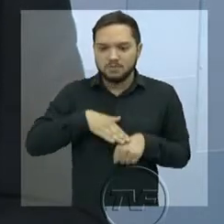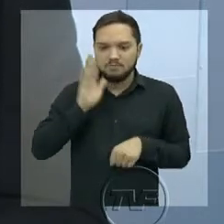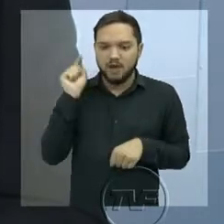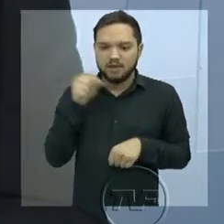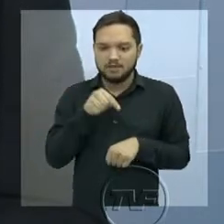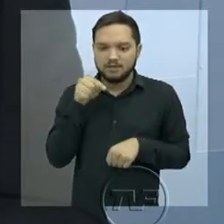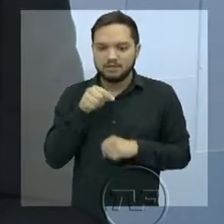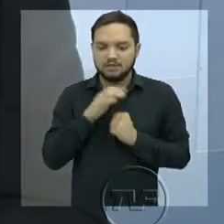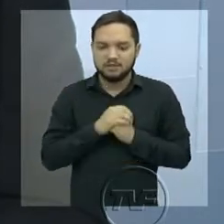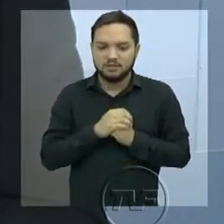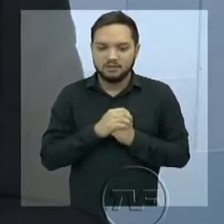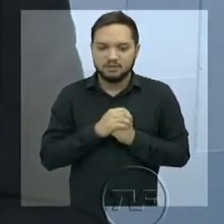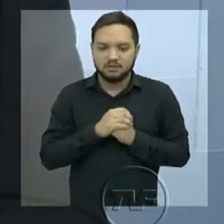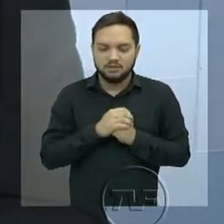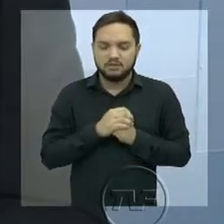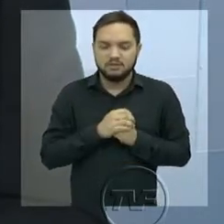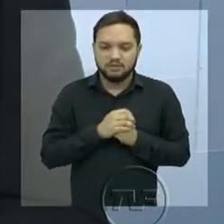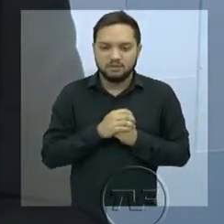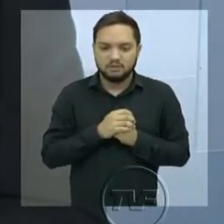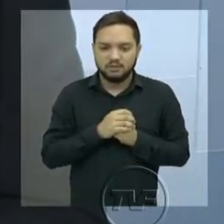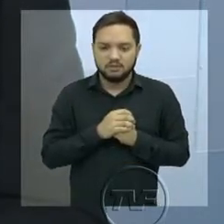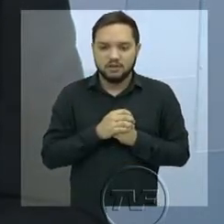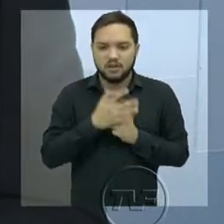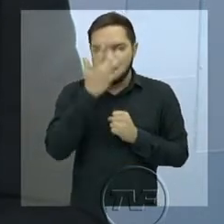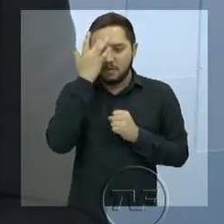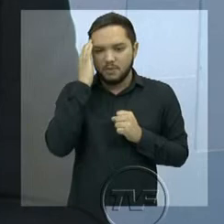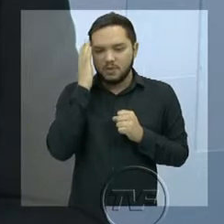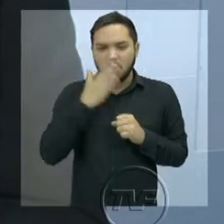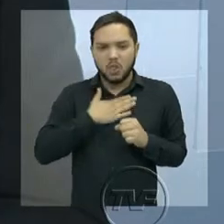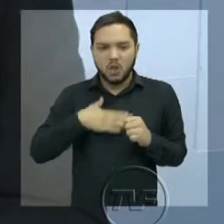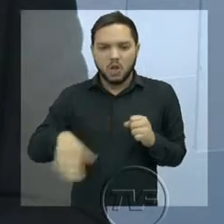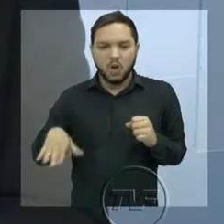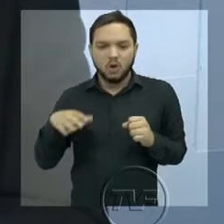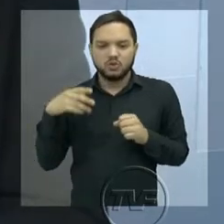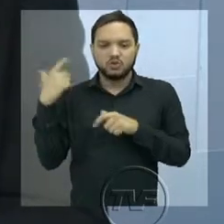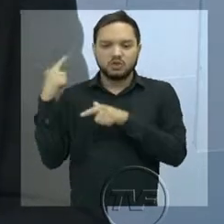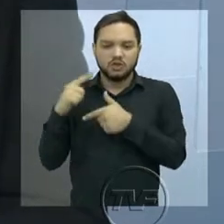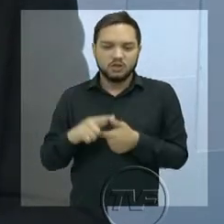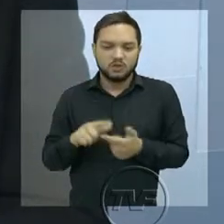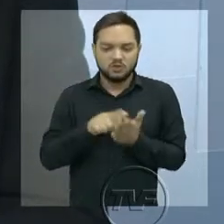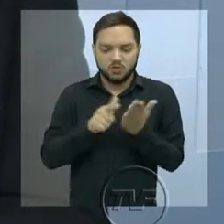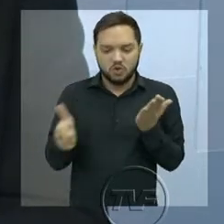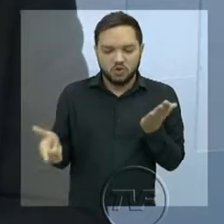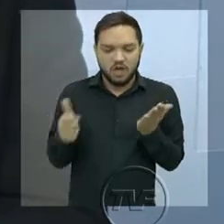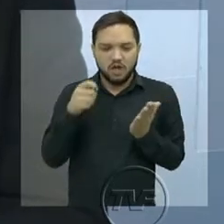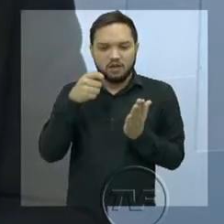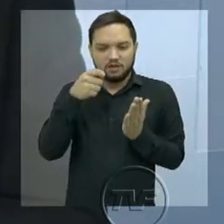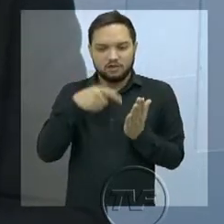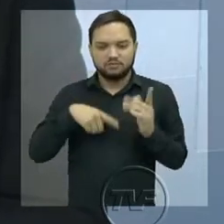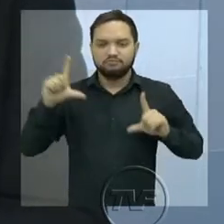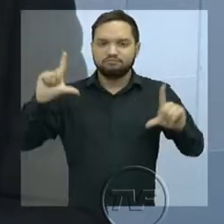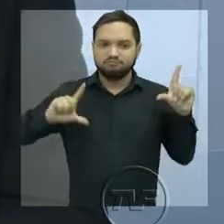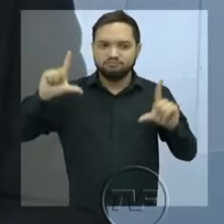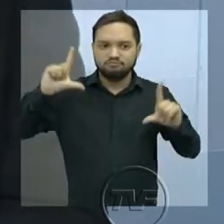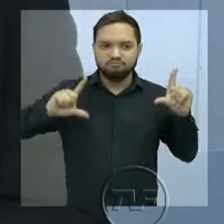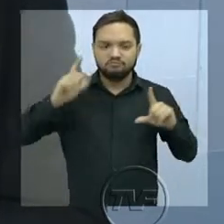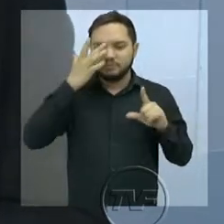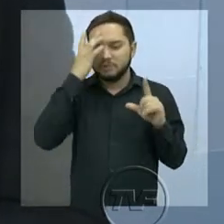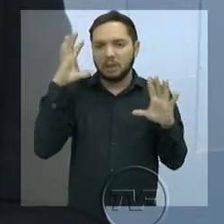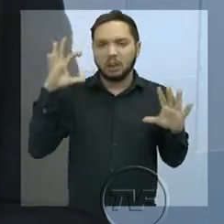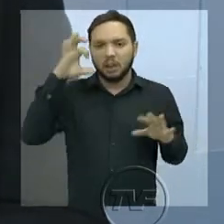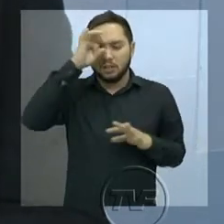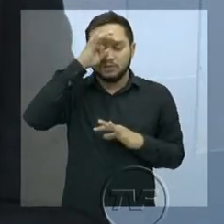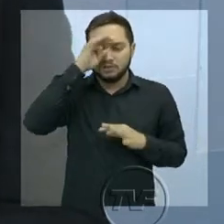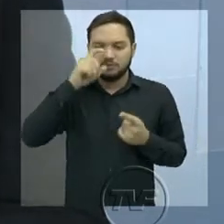as pessoas estão fugindo dos veículos tradicionais de comunicação, jornal escrito, a televisão,